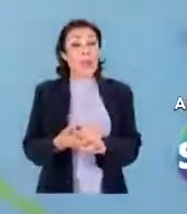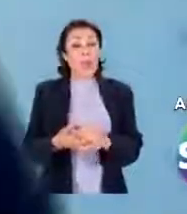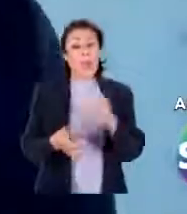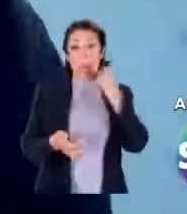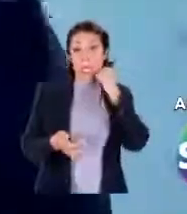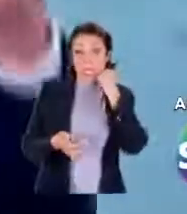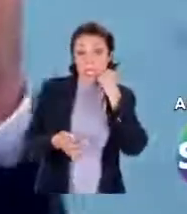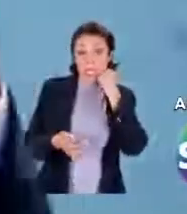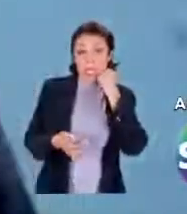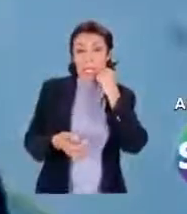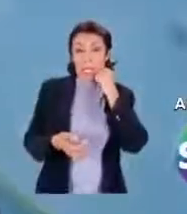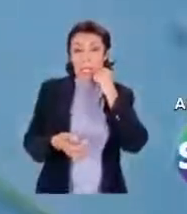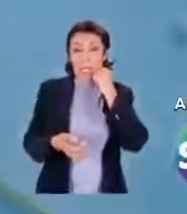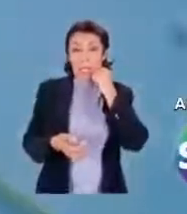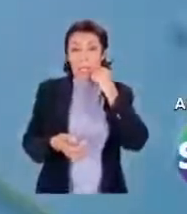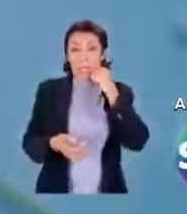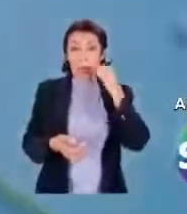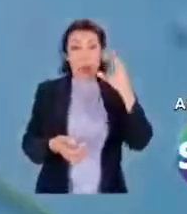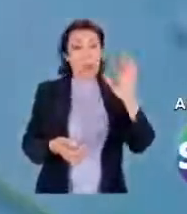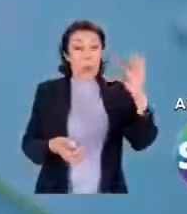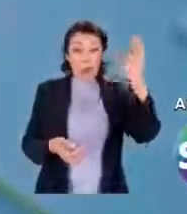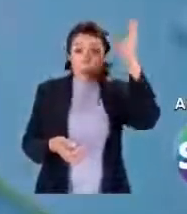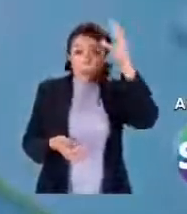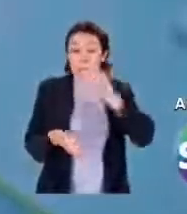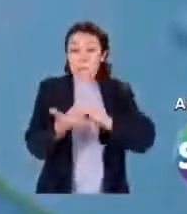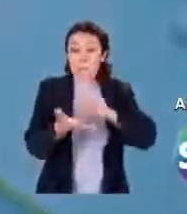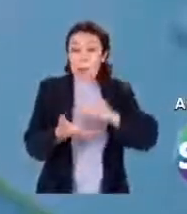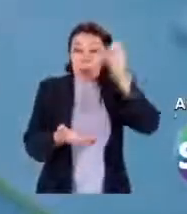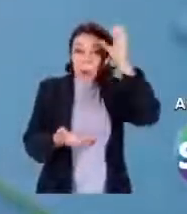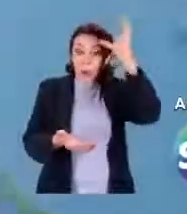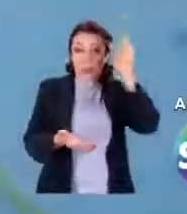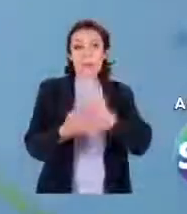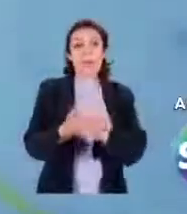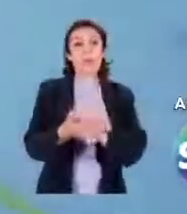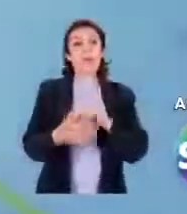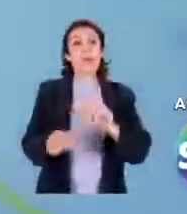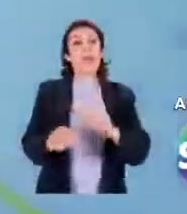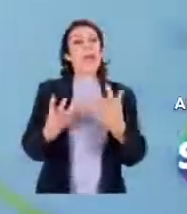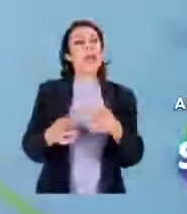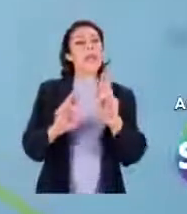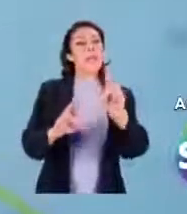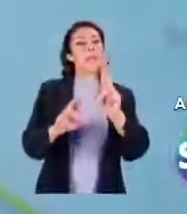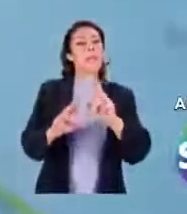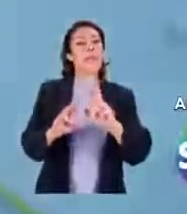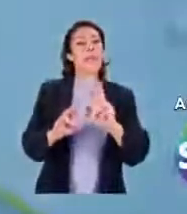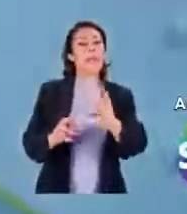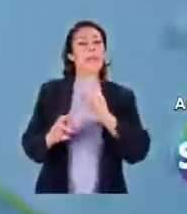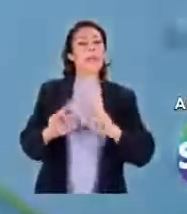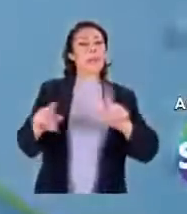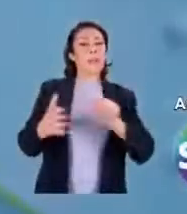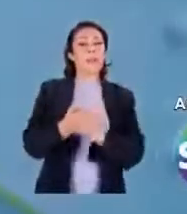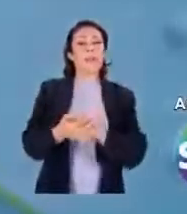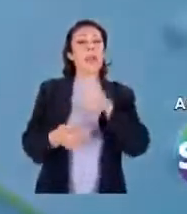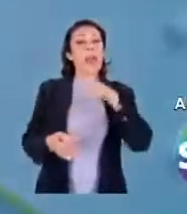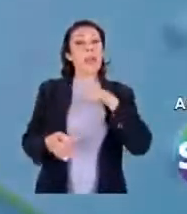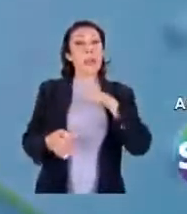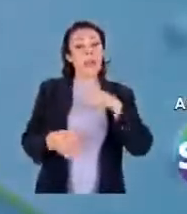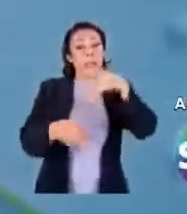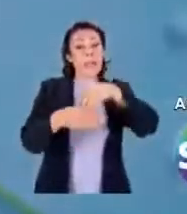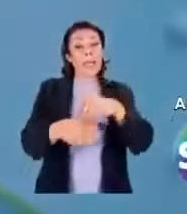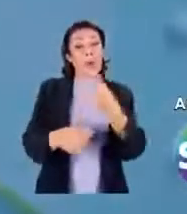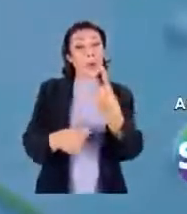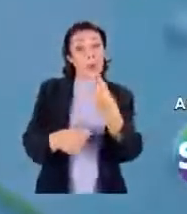da insanidade é você repetir as mesmas coisas para resultado diferente o que que eu tô pedindo uma oportunidade você tem uma dois turnos